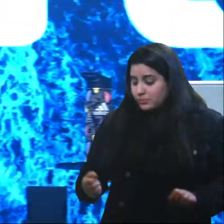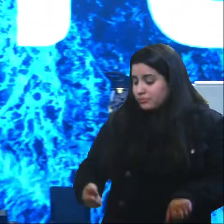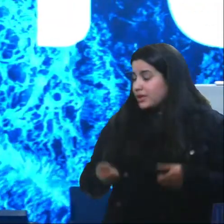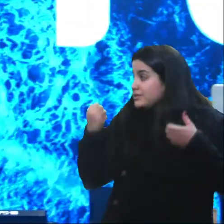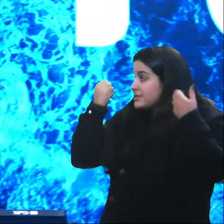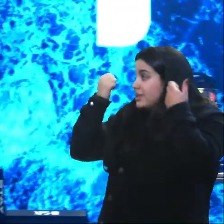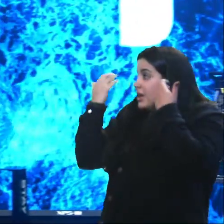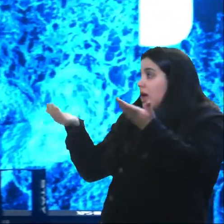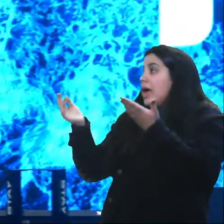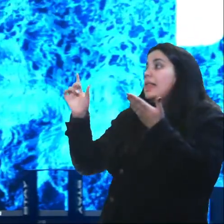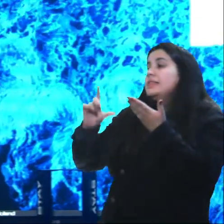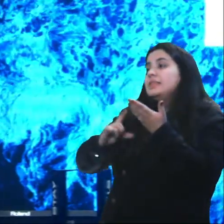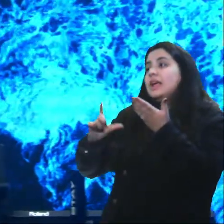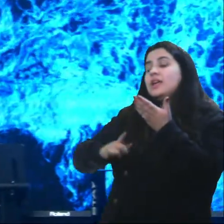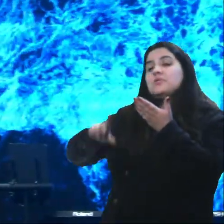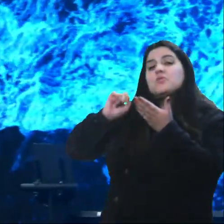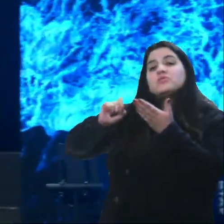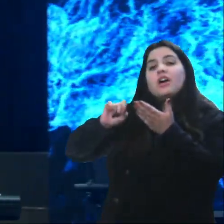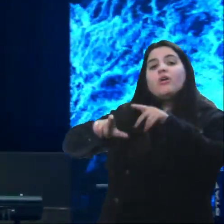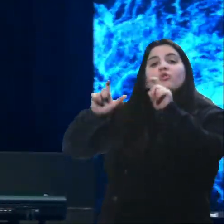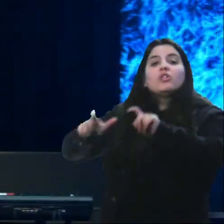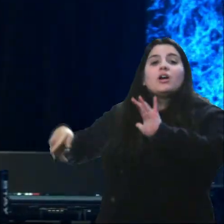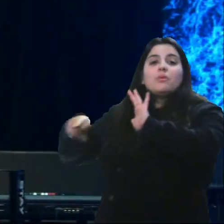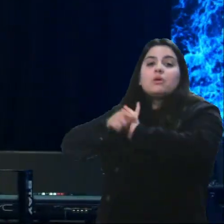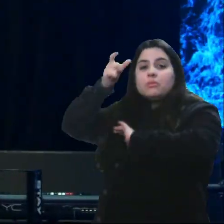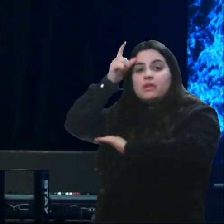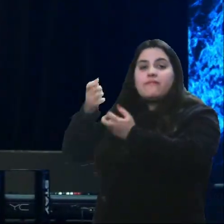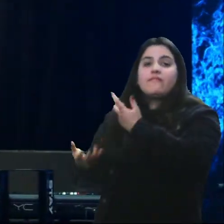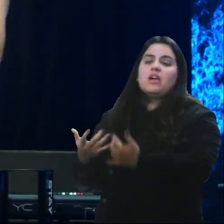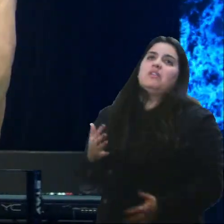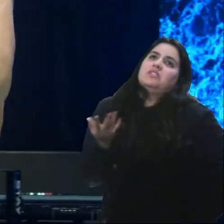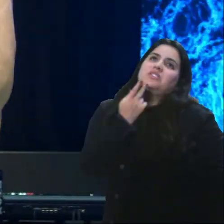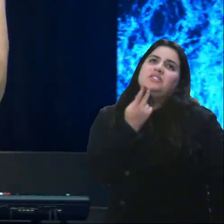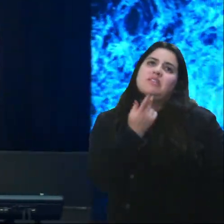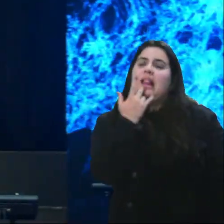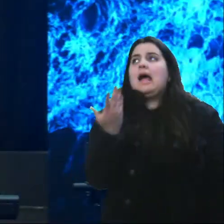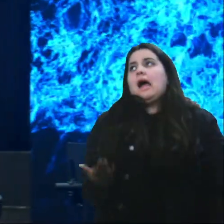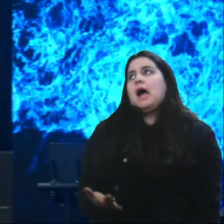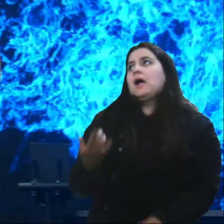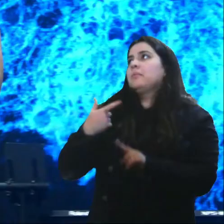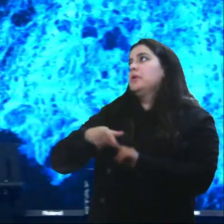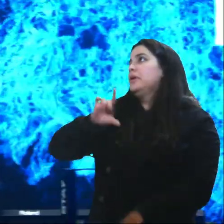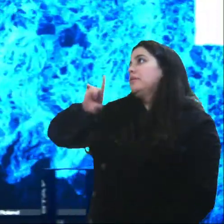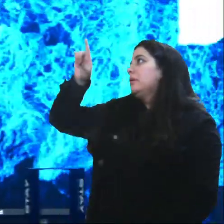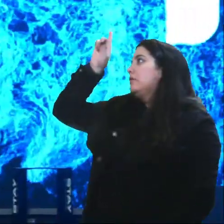um lugar reservado para você chamado inferno, a gente fala, ixi, esse Deus é um ditador.